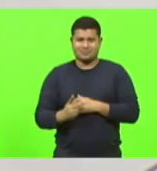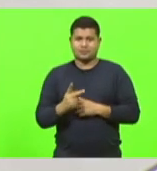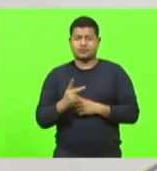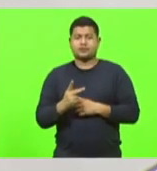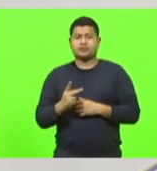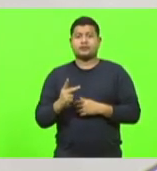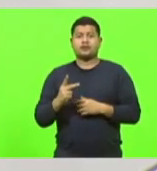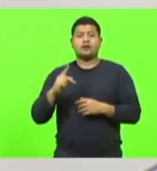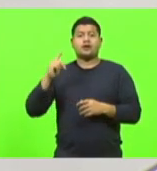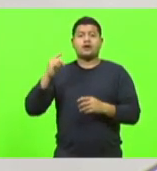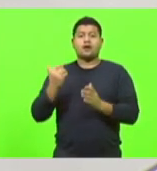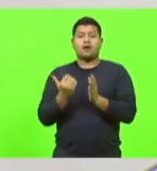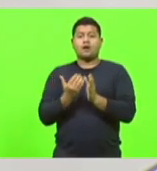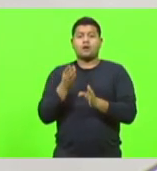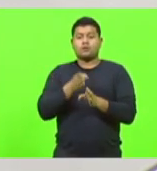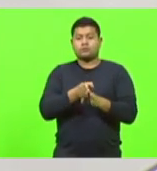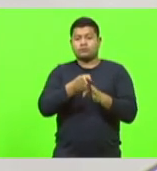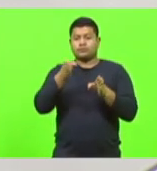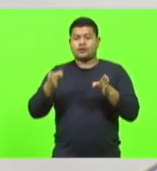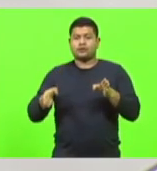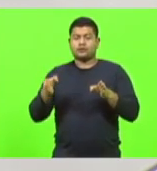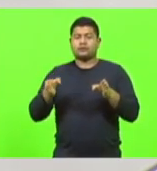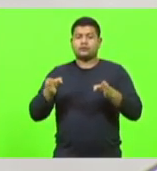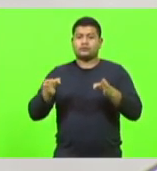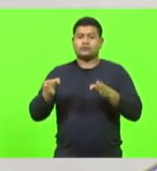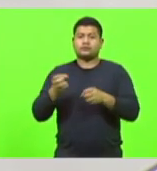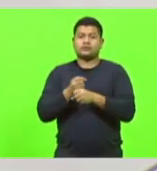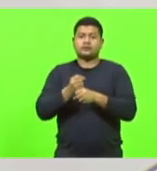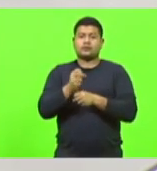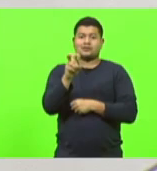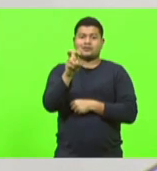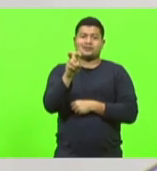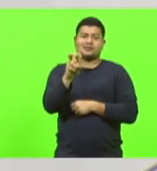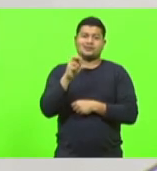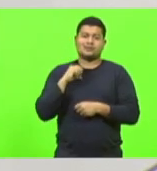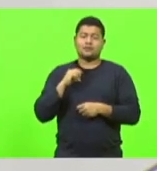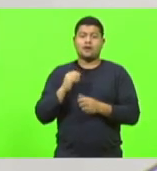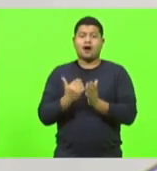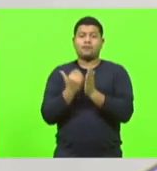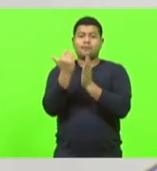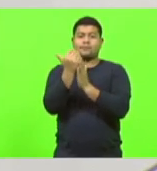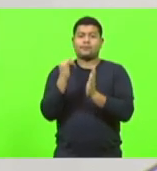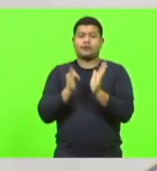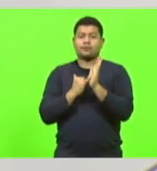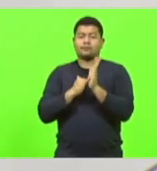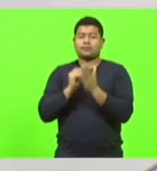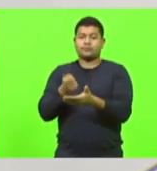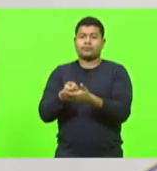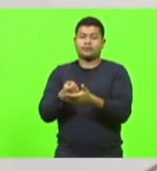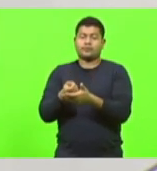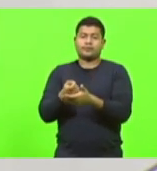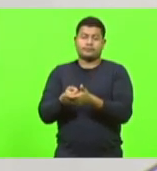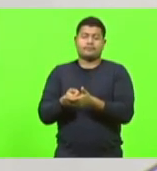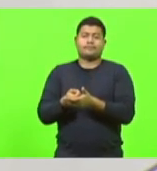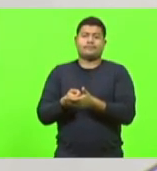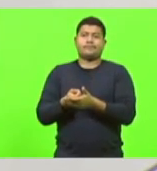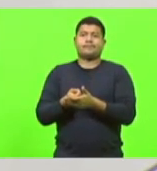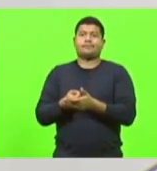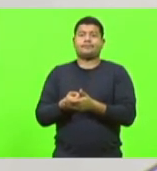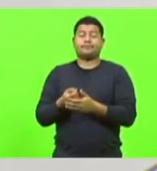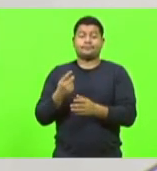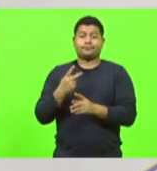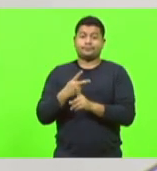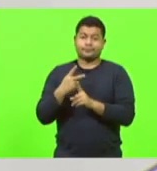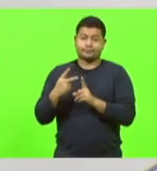adicional de cinco anos além do tempo de contribuição previsto que a